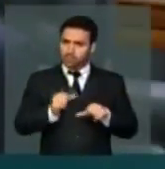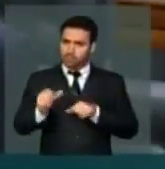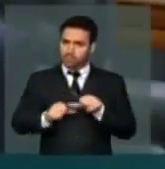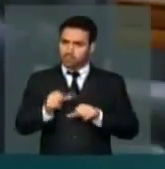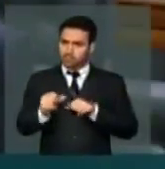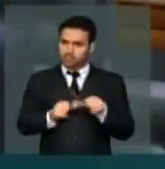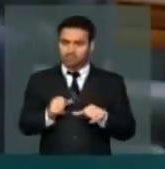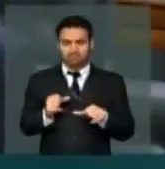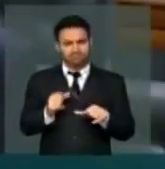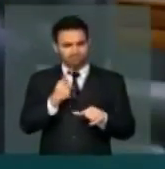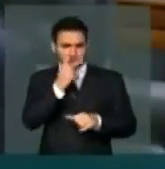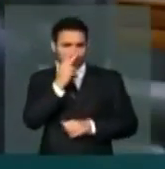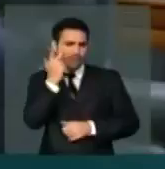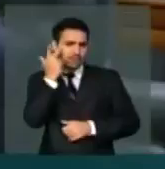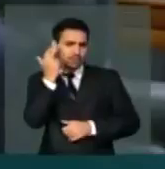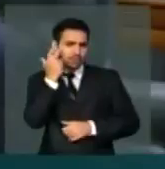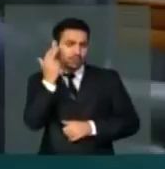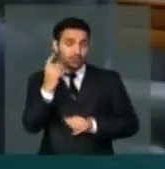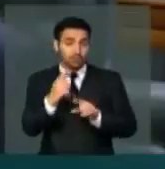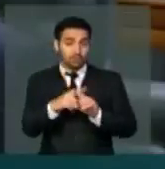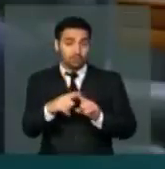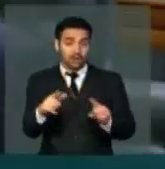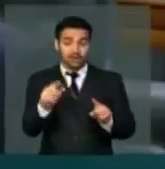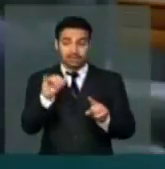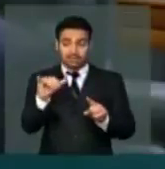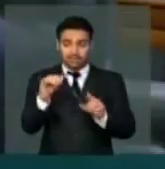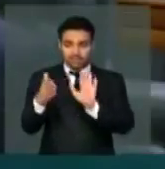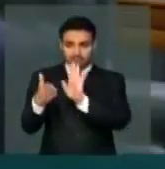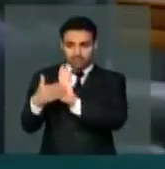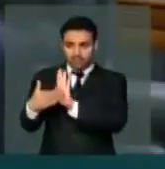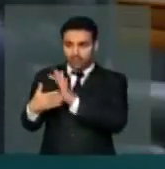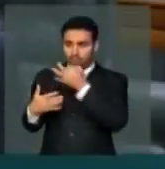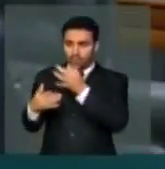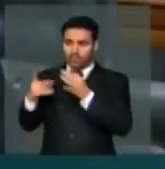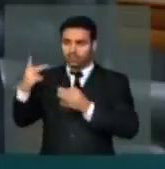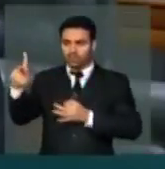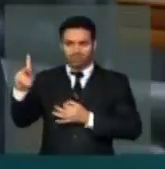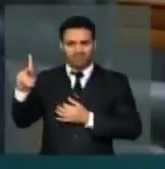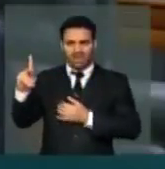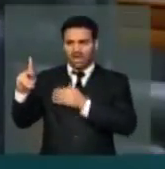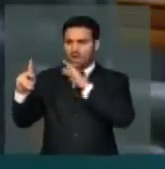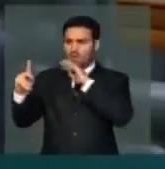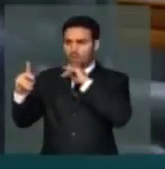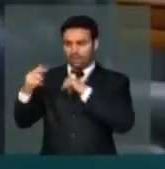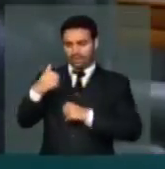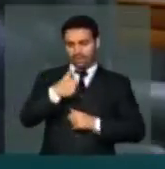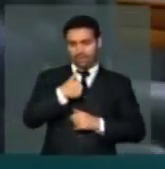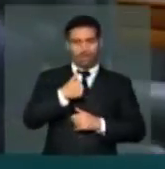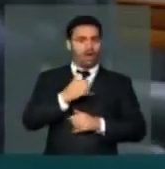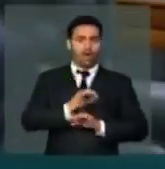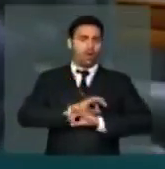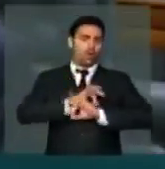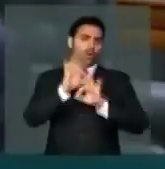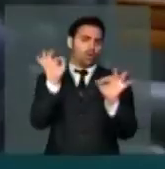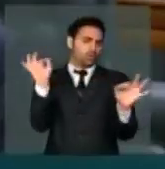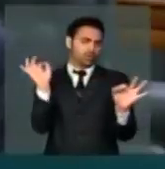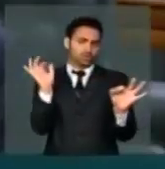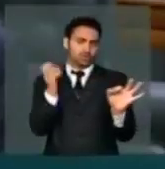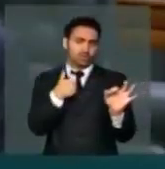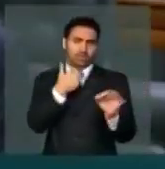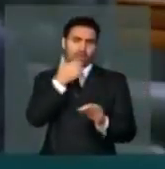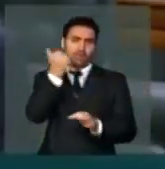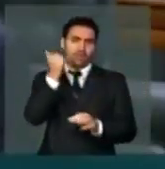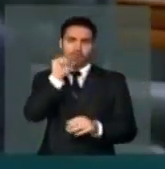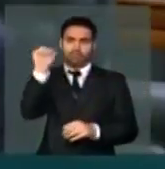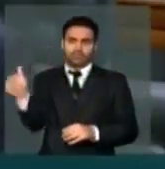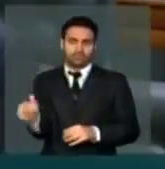mas chama a atenção de que quando a proposta é do outro, ela não presta. E quando é minha, é ótima, é a salvação da lavoura. Eu falo aqui